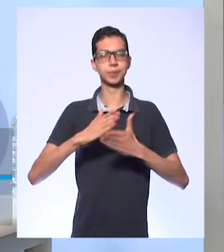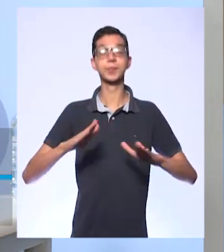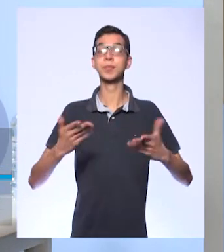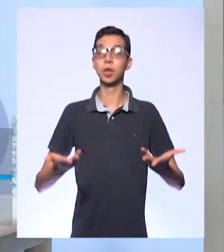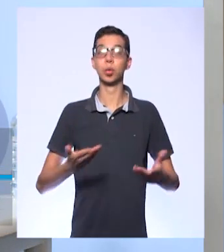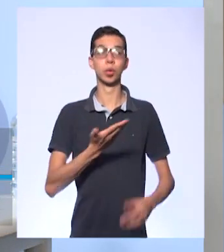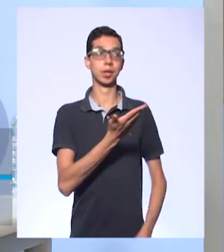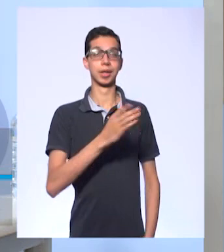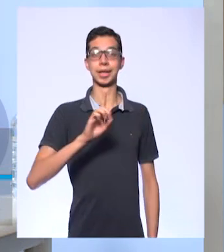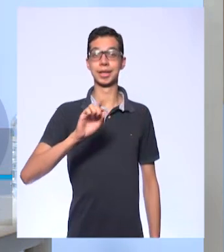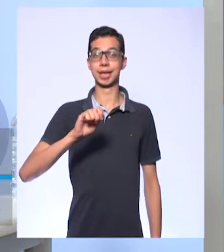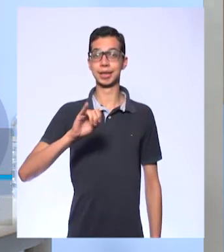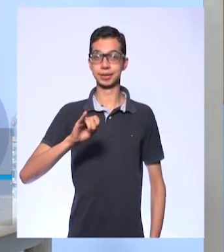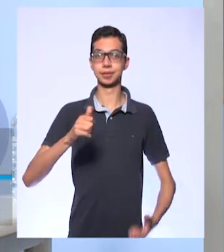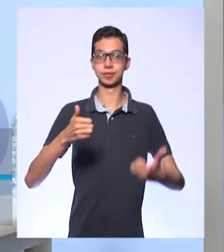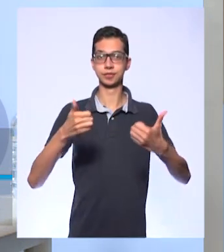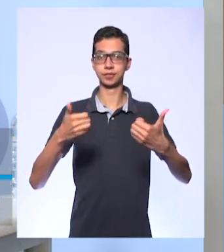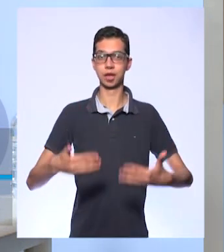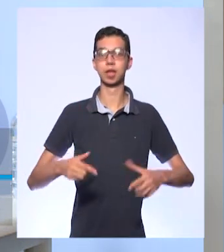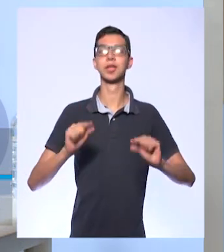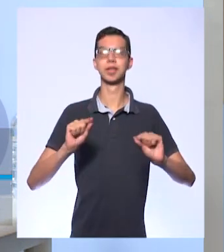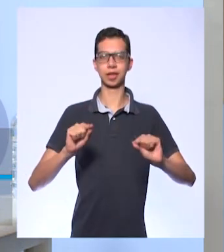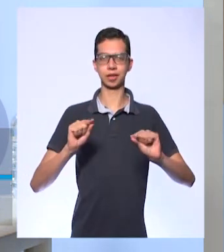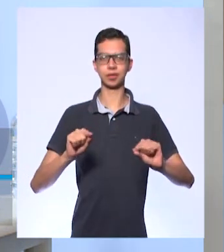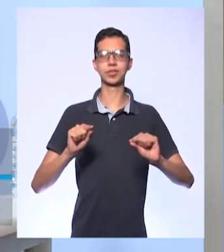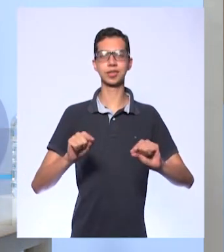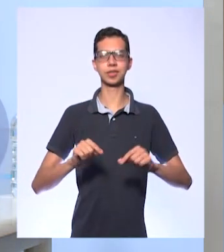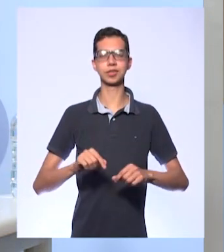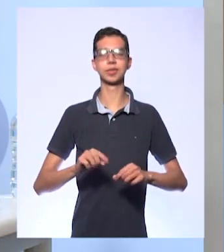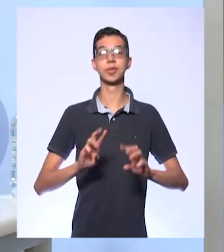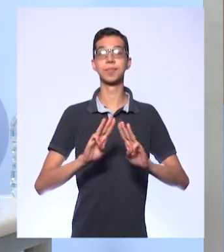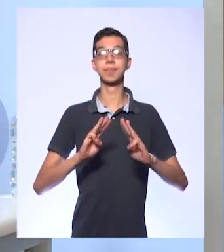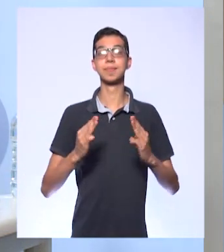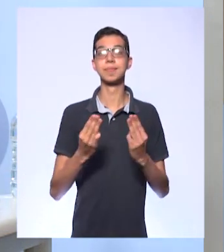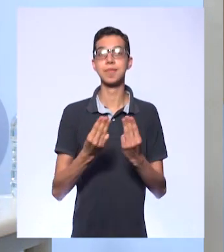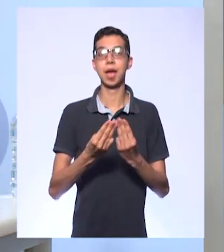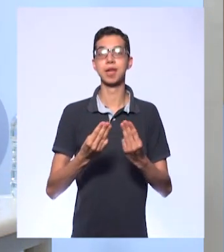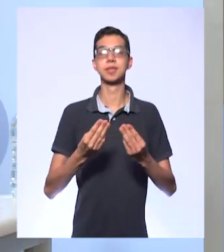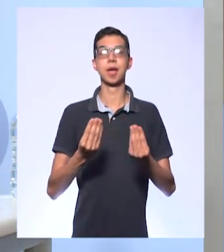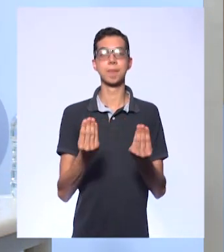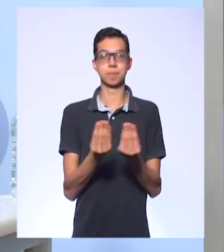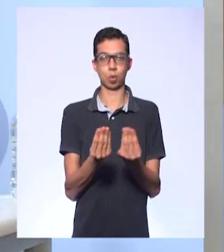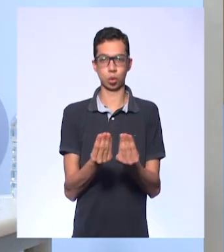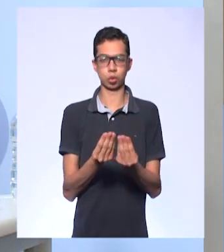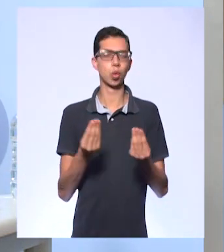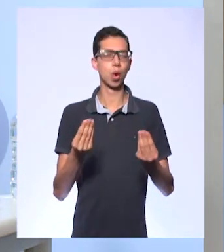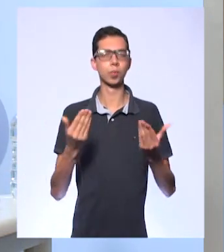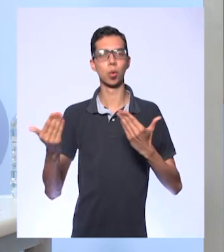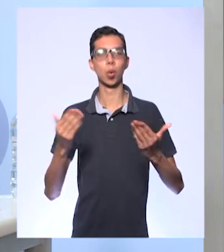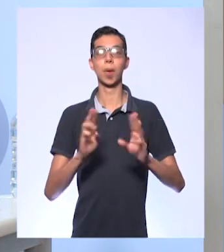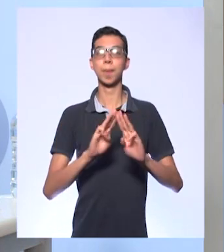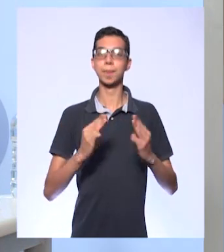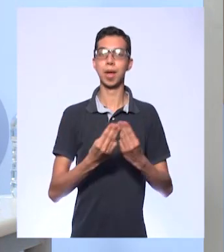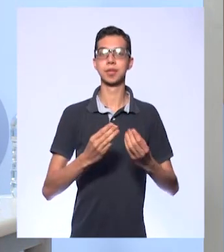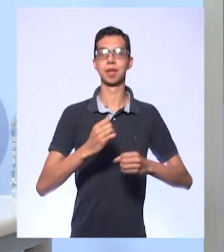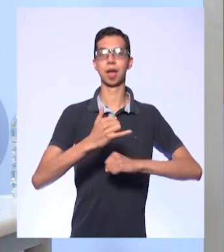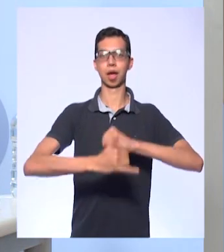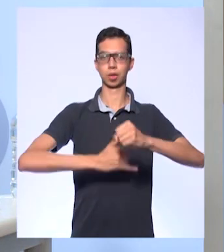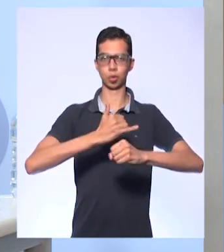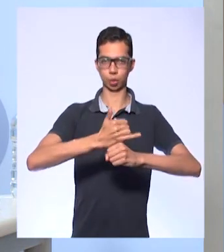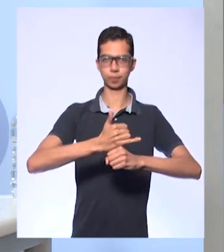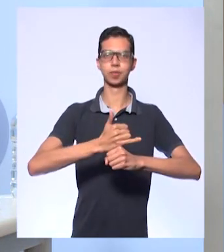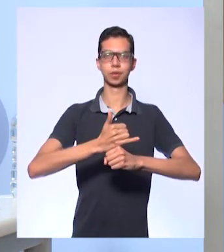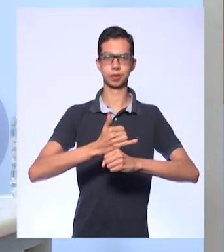aprender a calcular a massa molecular a partir da massa atômica. E aonde estão essas massas atômicas, né? Se